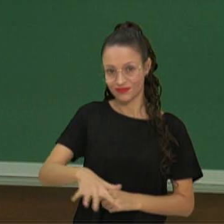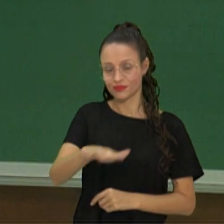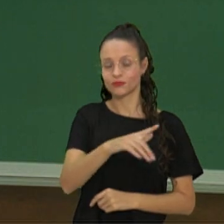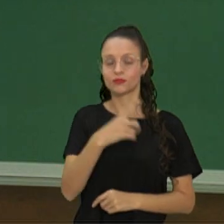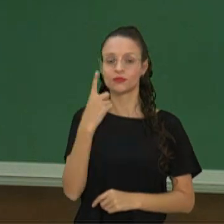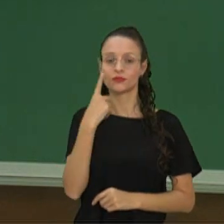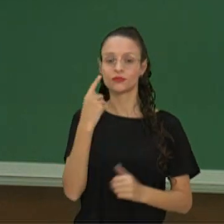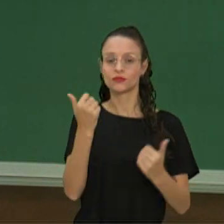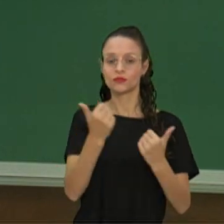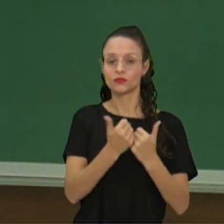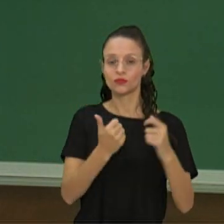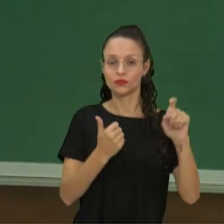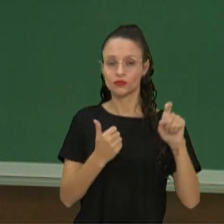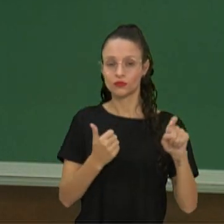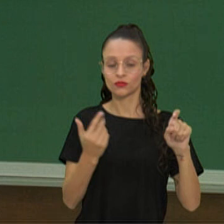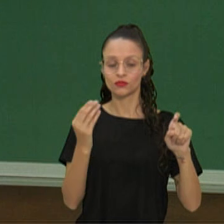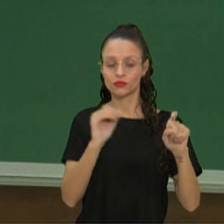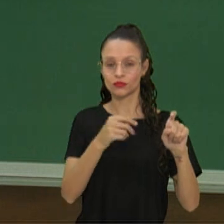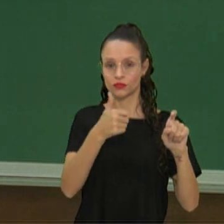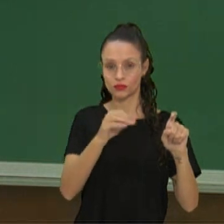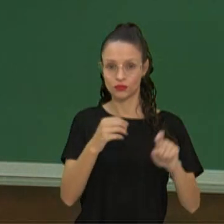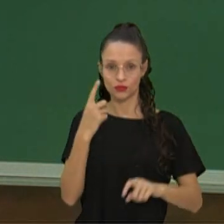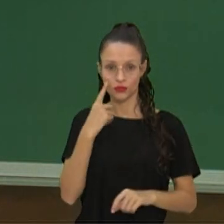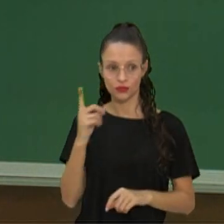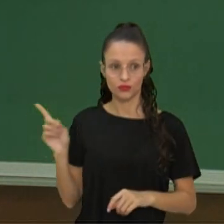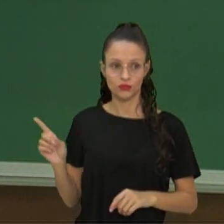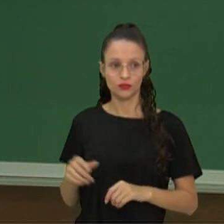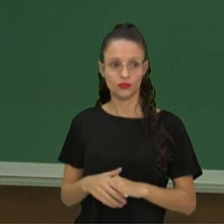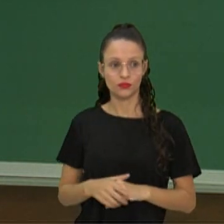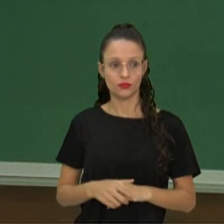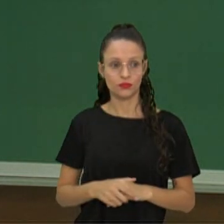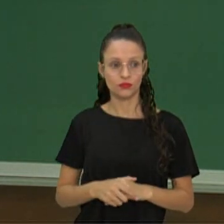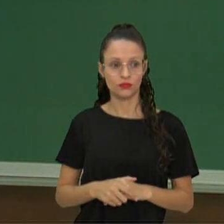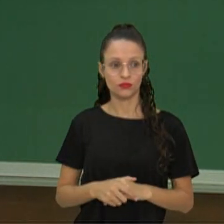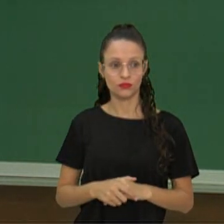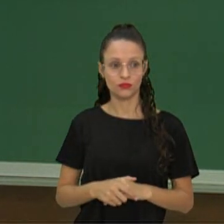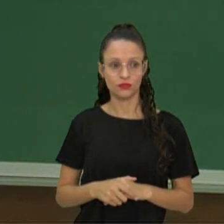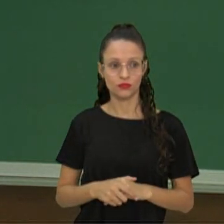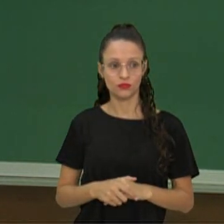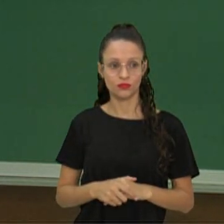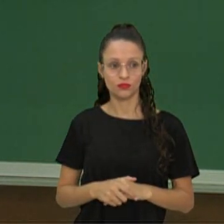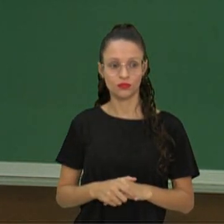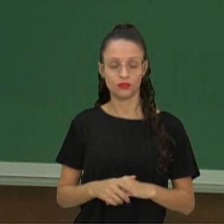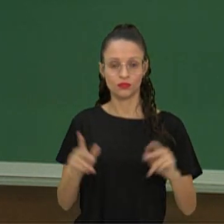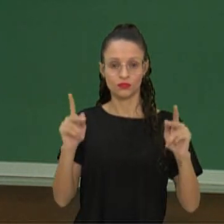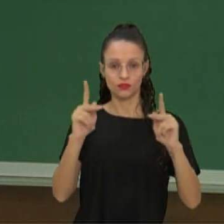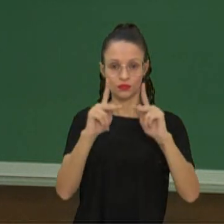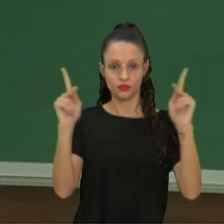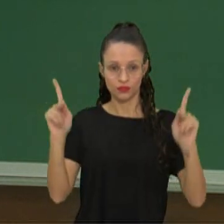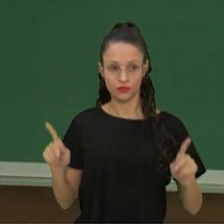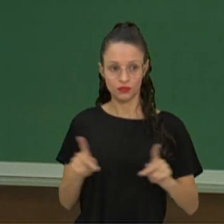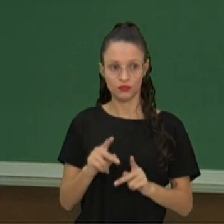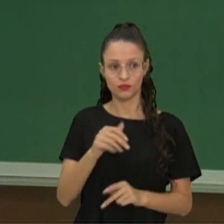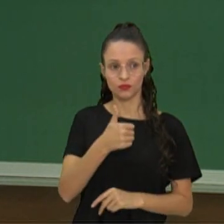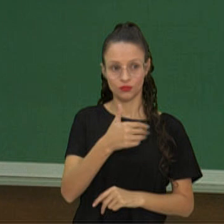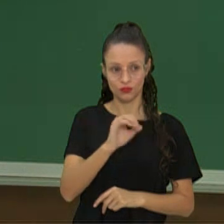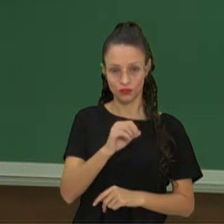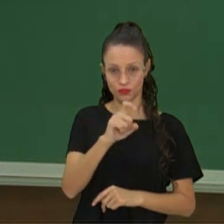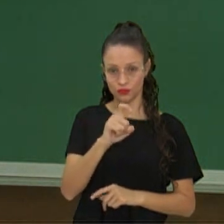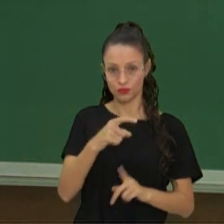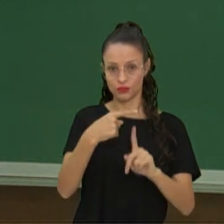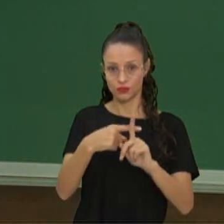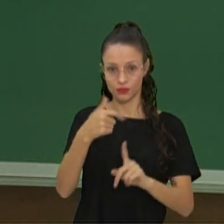no lugar do x, colocando 10. Dá uma olhada. Olha só, o perímetro deu 10x mais